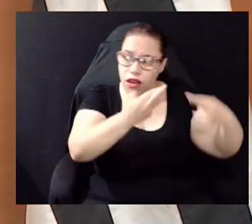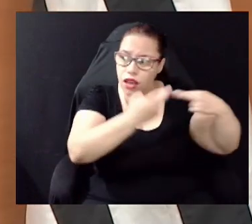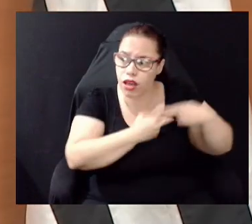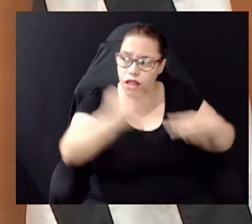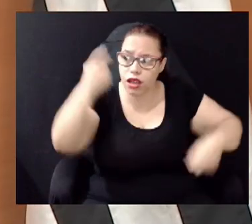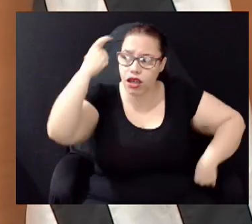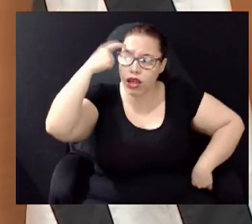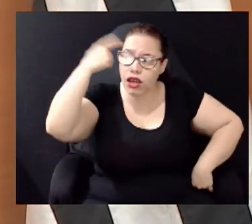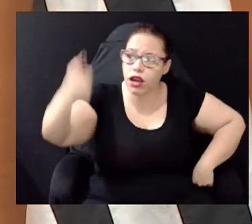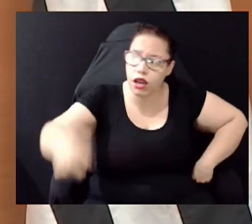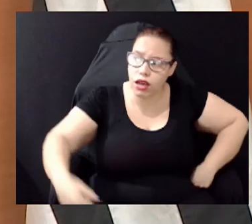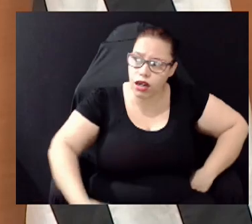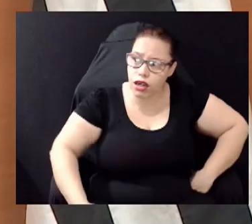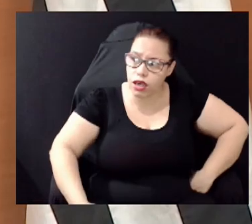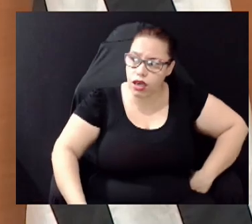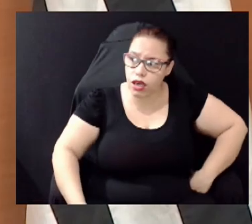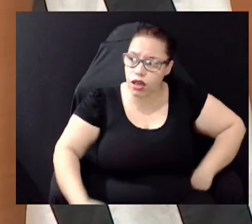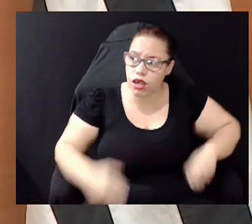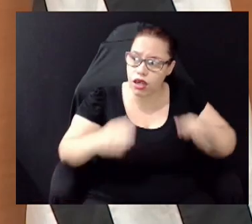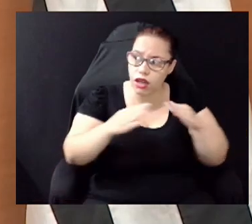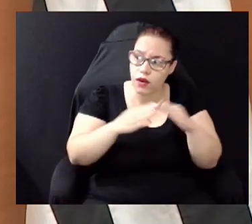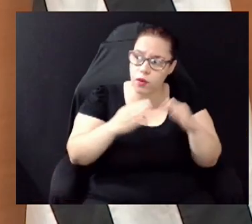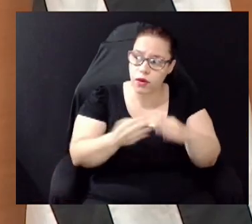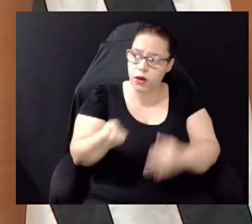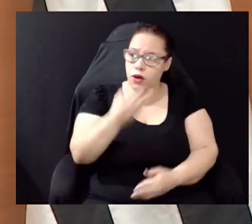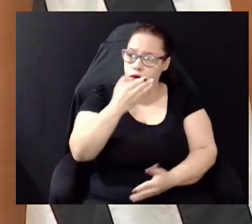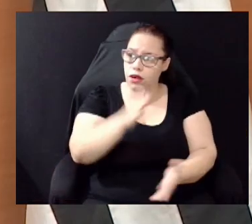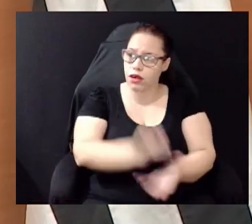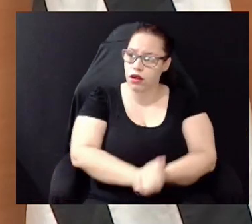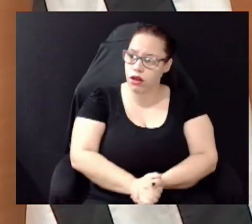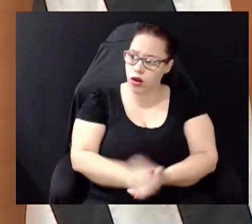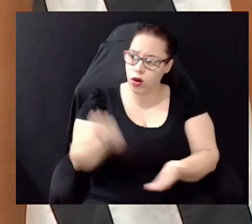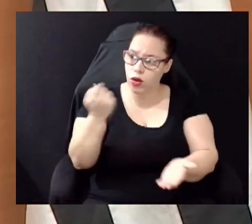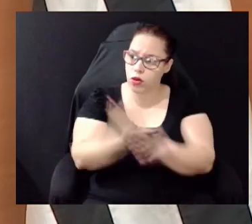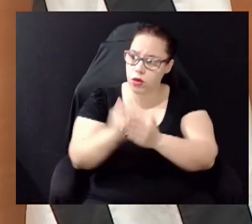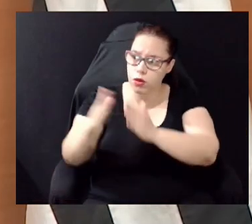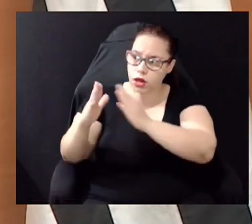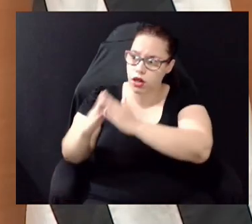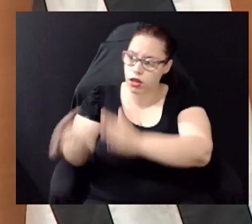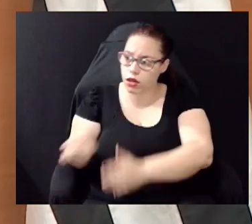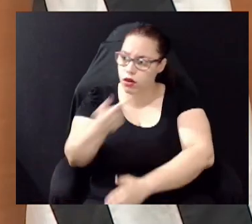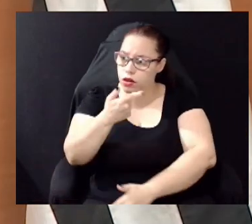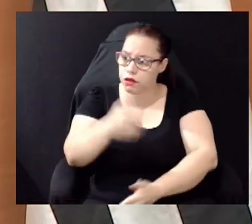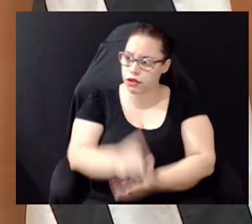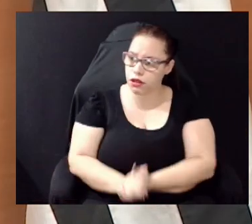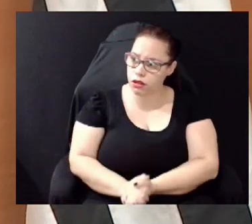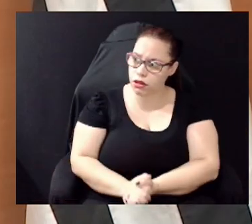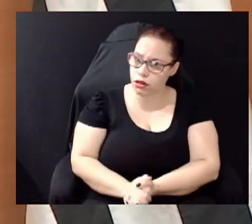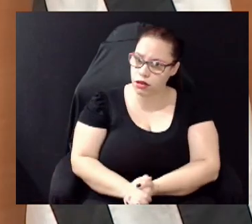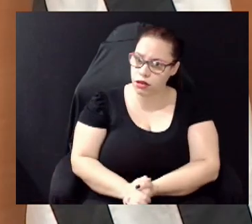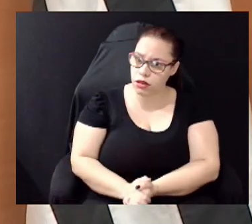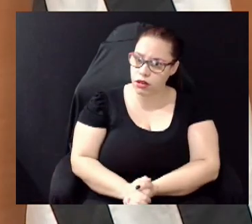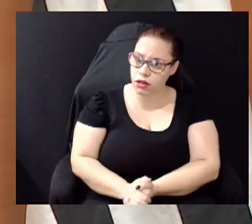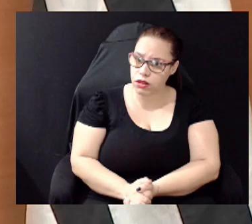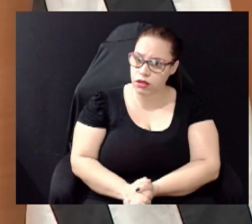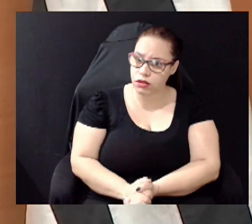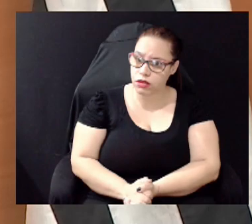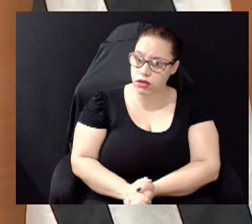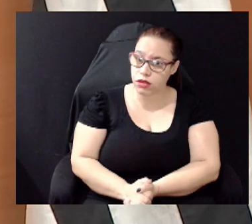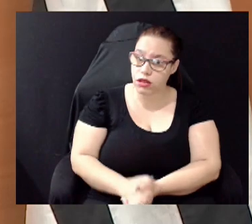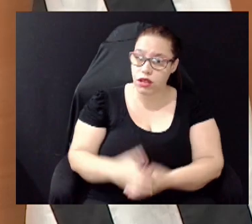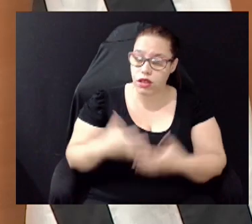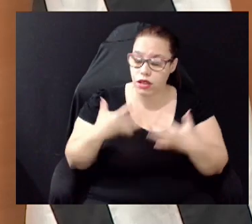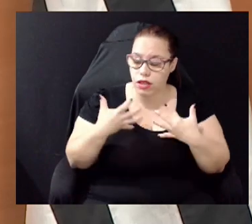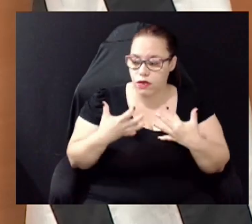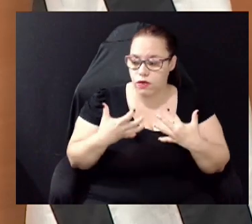aonde a gente vai armar um novo barraco ou qualquer outras coisas? Então, a sociedade entrando em colapso está colocando peso a mais nas costas